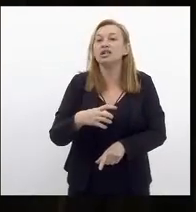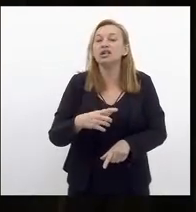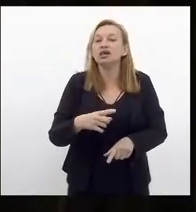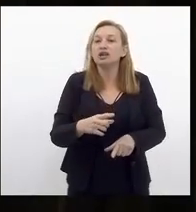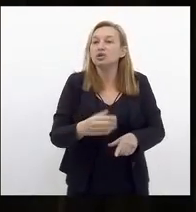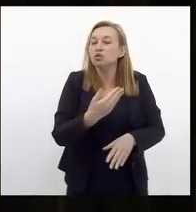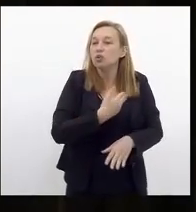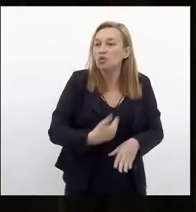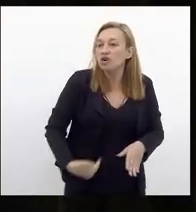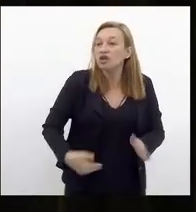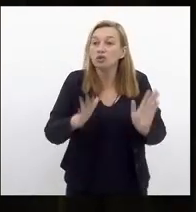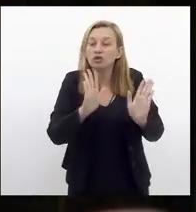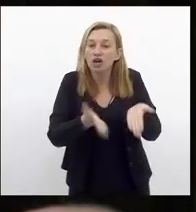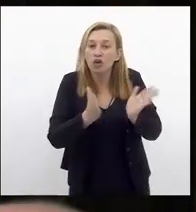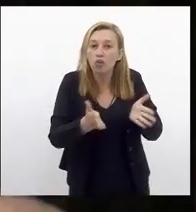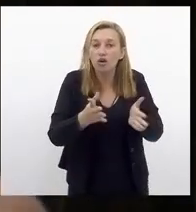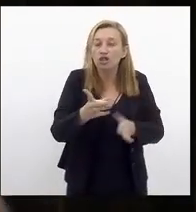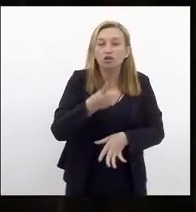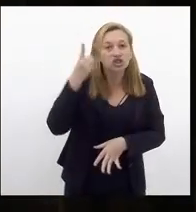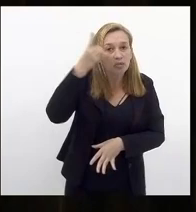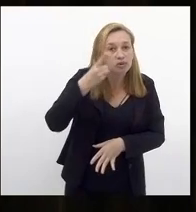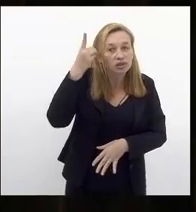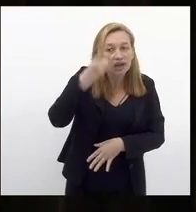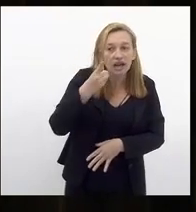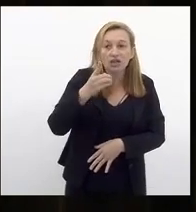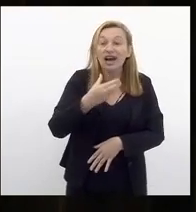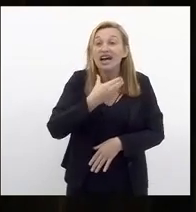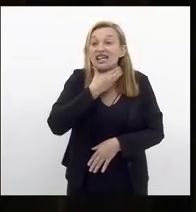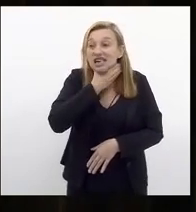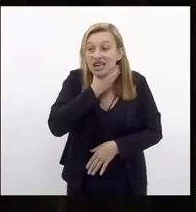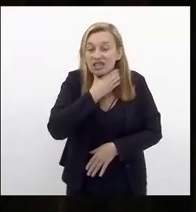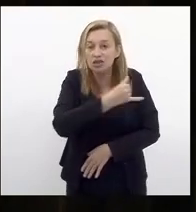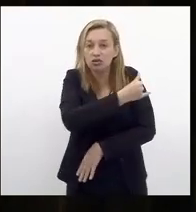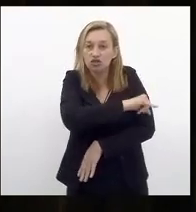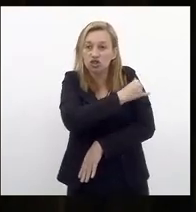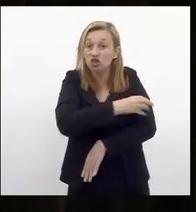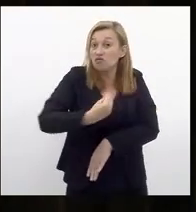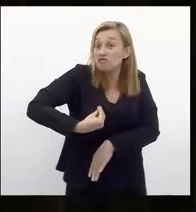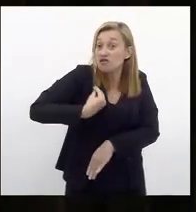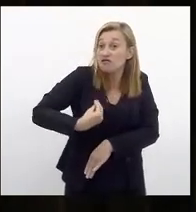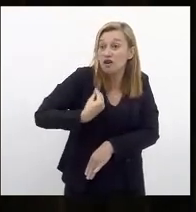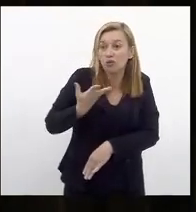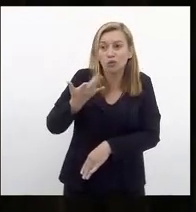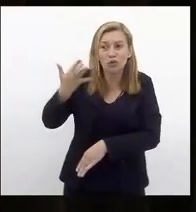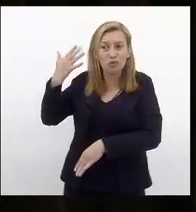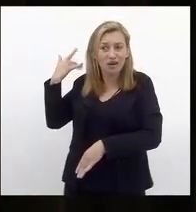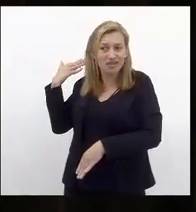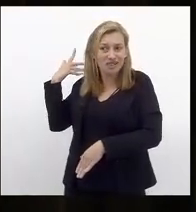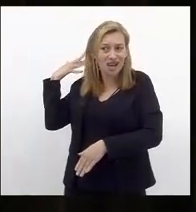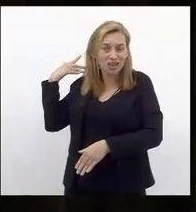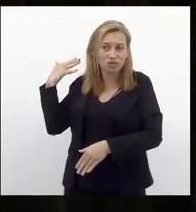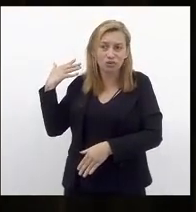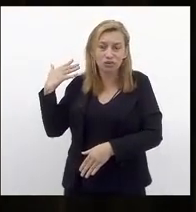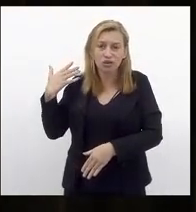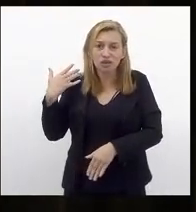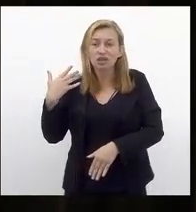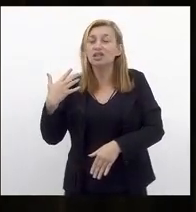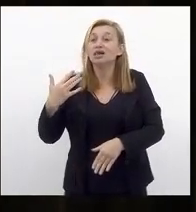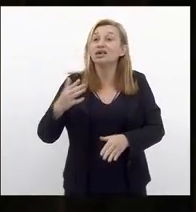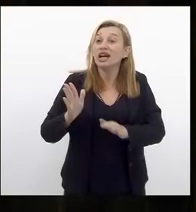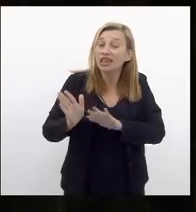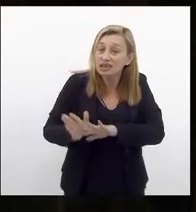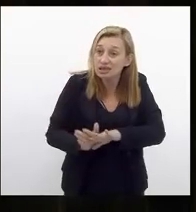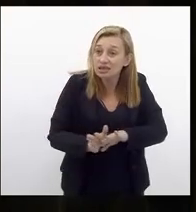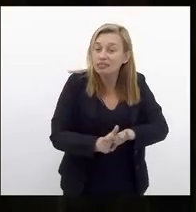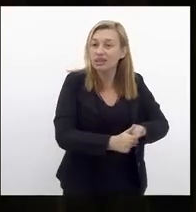não é culpa desse Parlamento a crise que o Rio de Janeiro viveu e está saindo quero